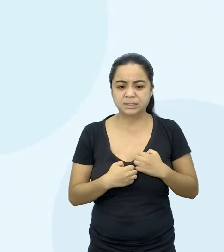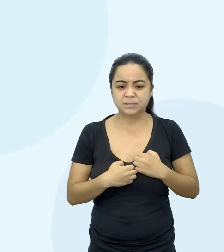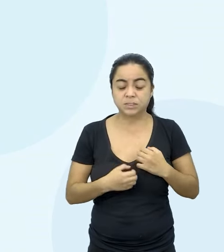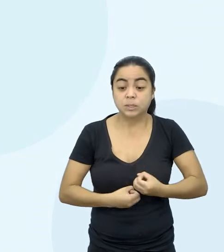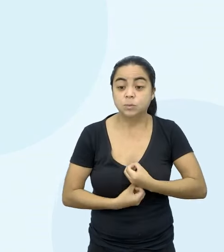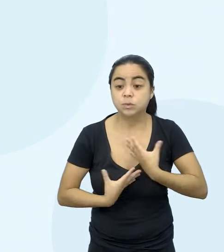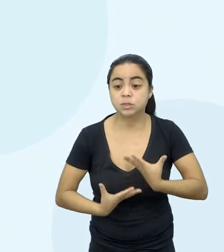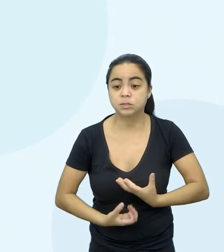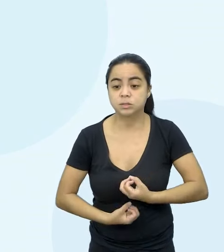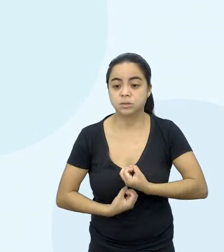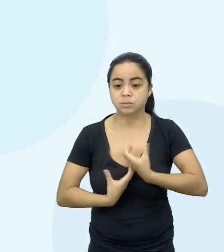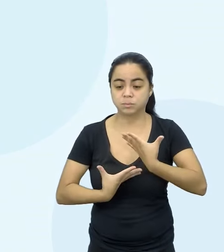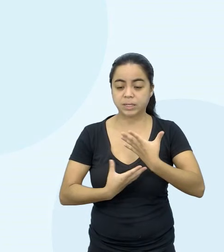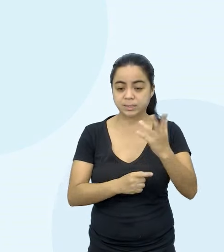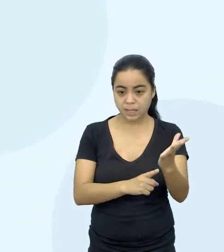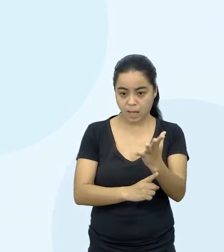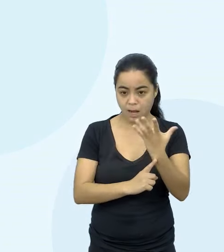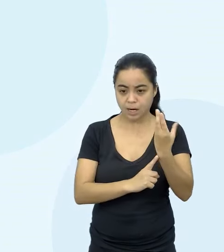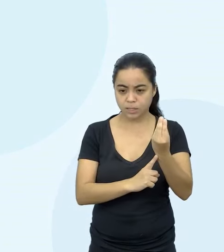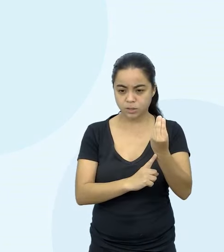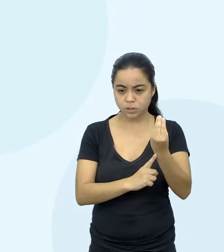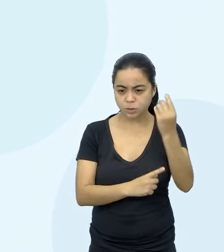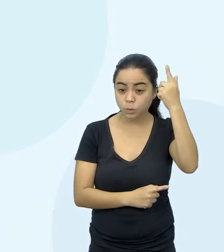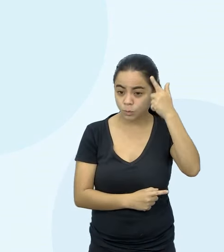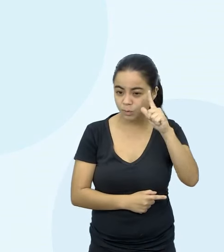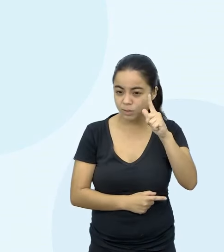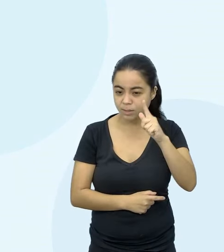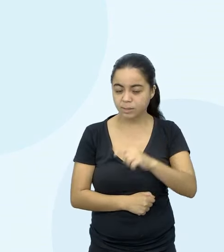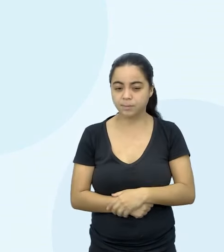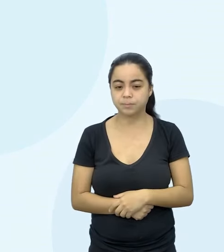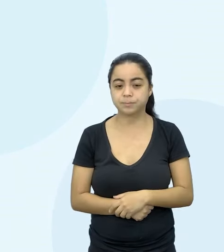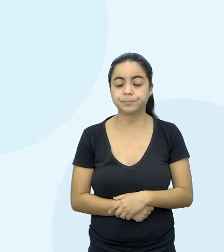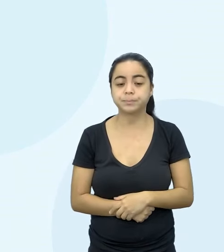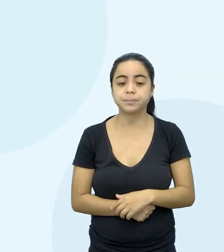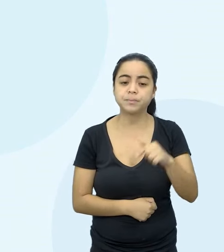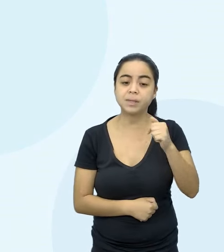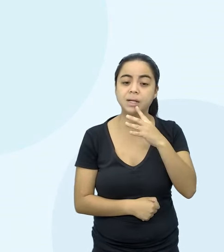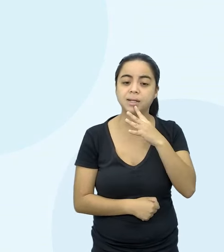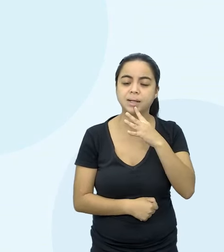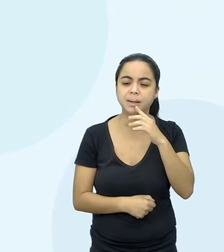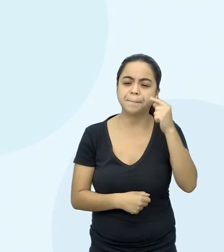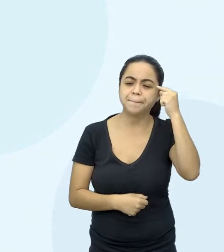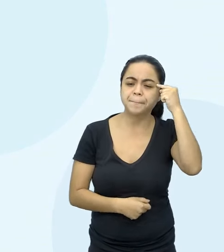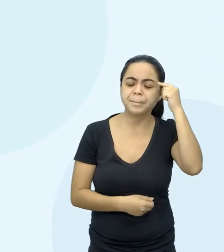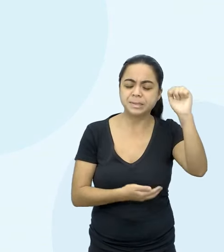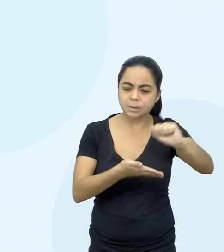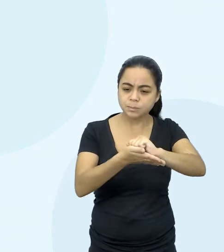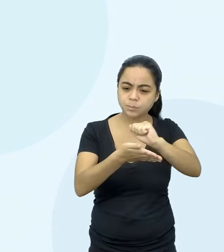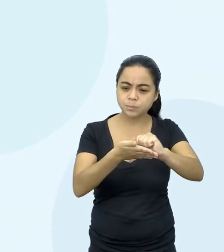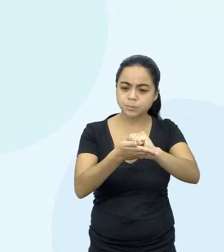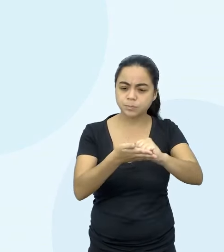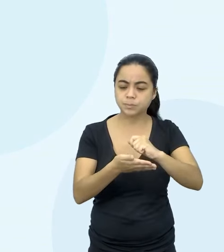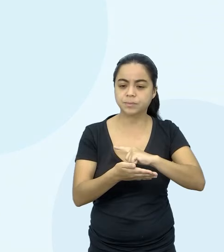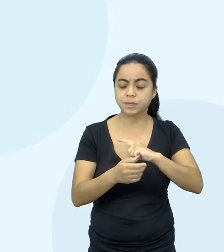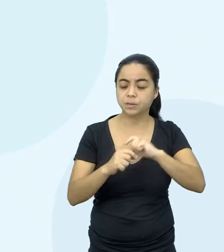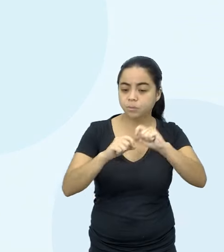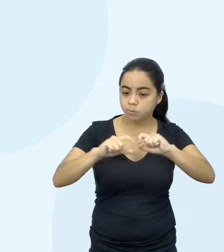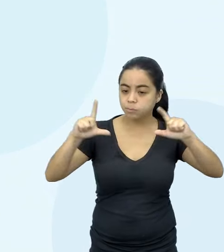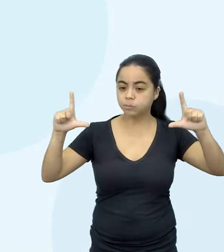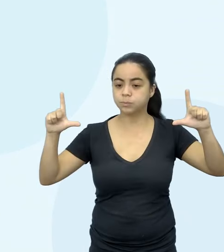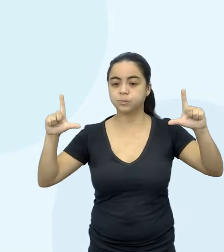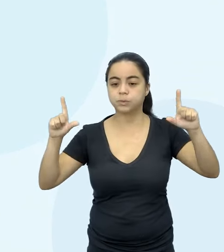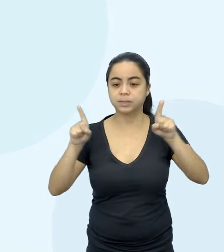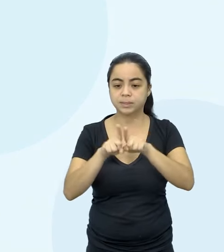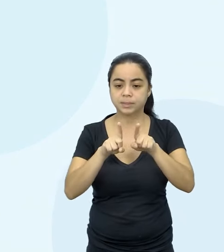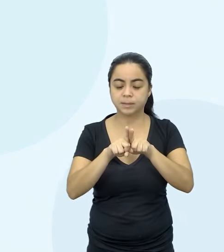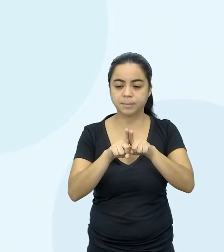forma? Aqui seria legal que, além de utilizar o diário de bordo, ter um painel virtual. A gente fala